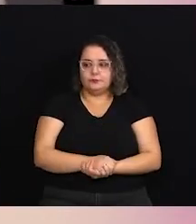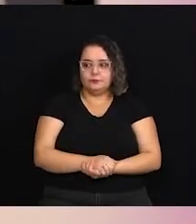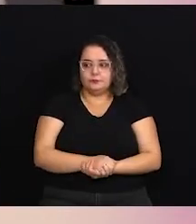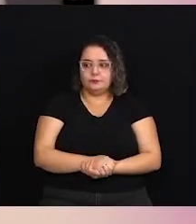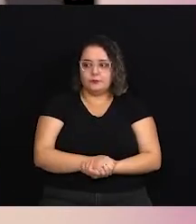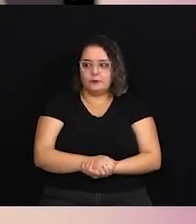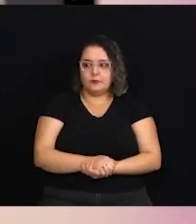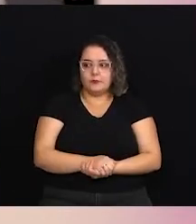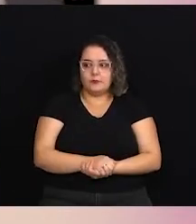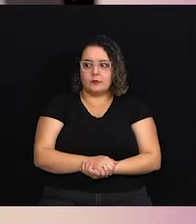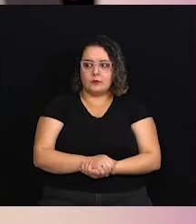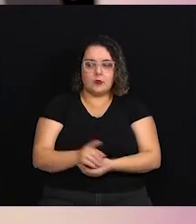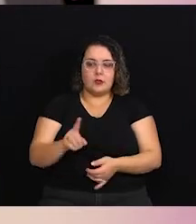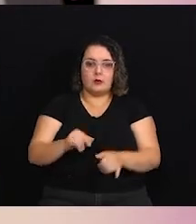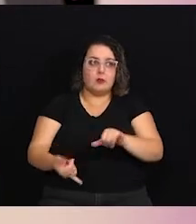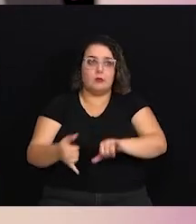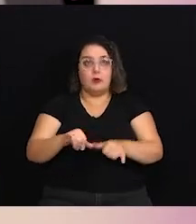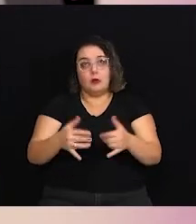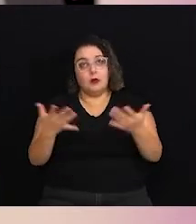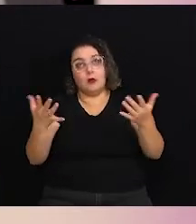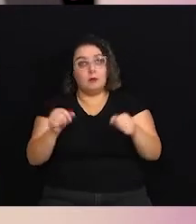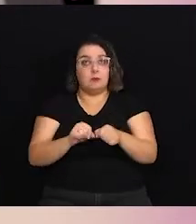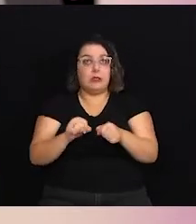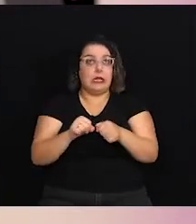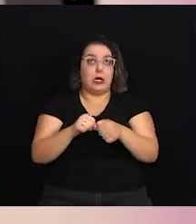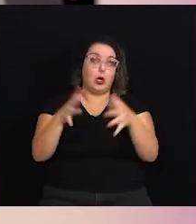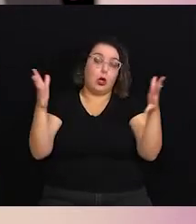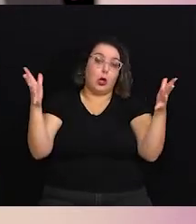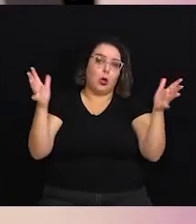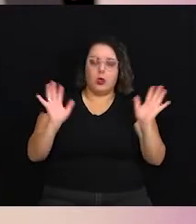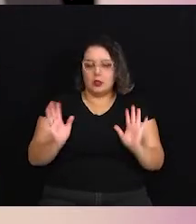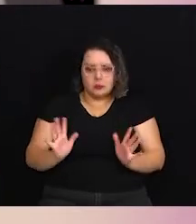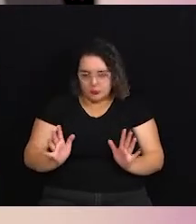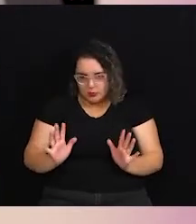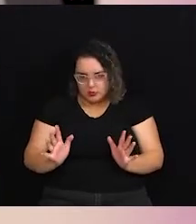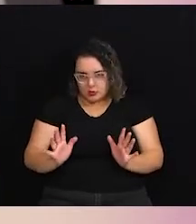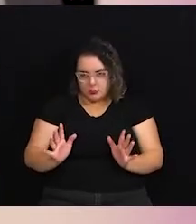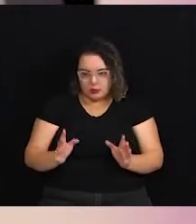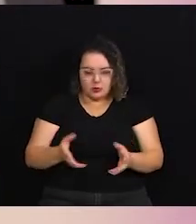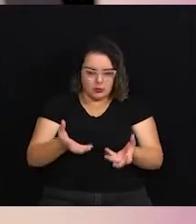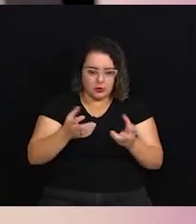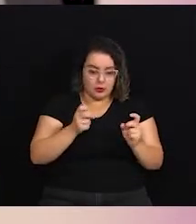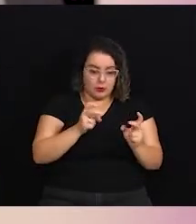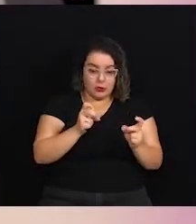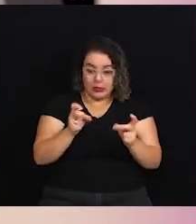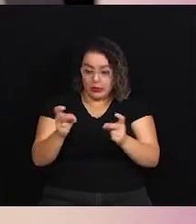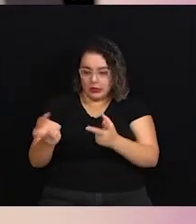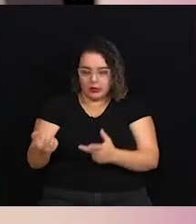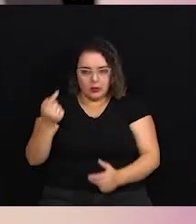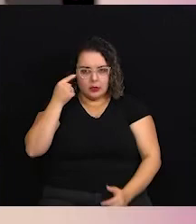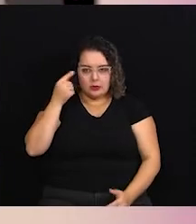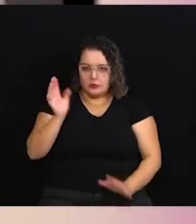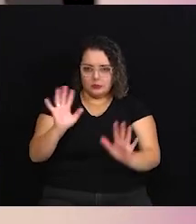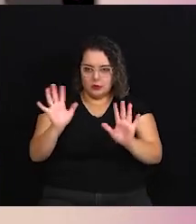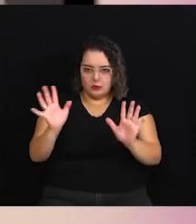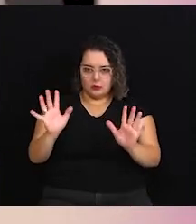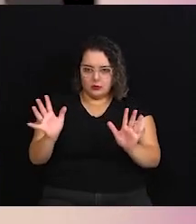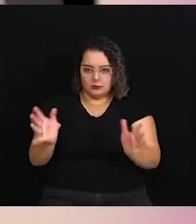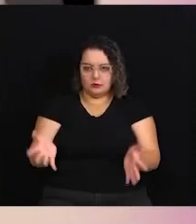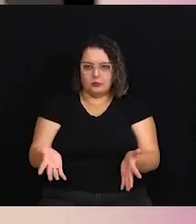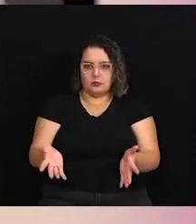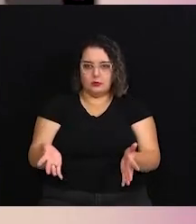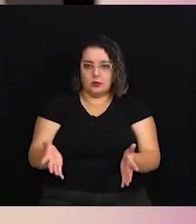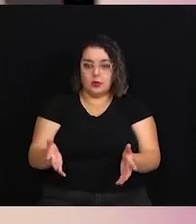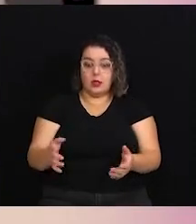Emma não é uma substância miraculosos que muitas pessoas têm vender né Essa Ideia é